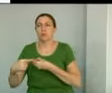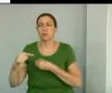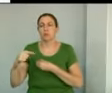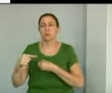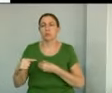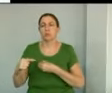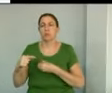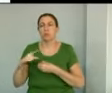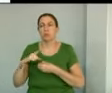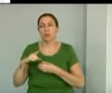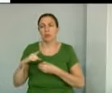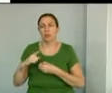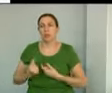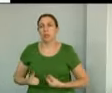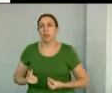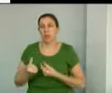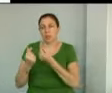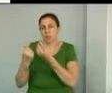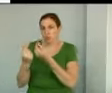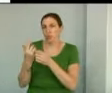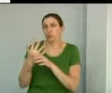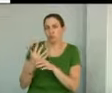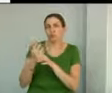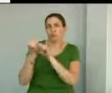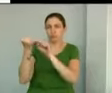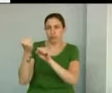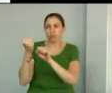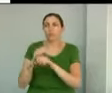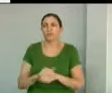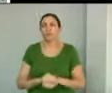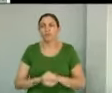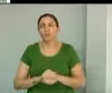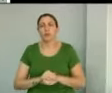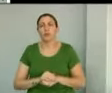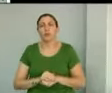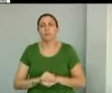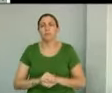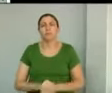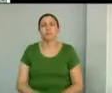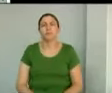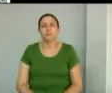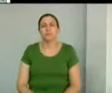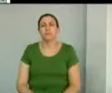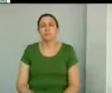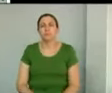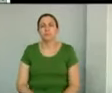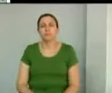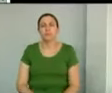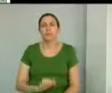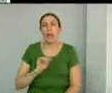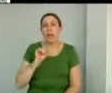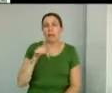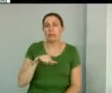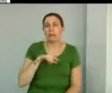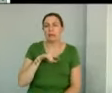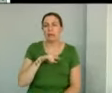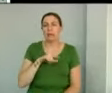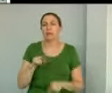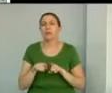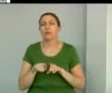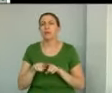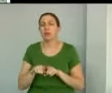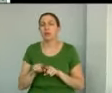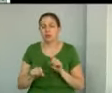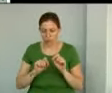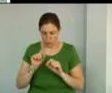retorno, né? E maior será o ganho, e esse valor, obrigatoriamente, tem que ser gasto em educação. Aqui nós temos, então, um detalhamento